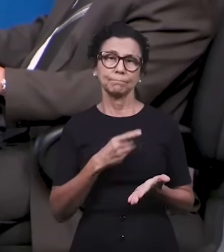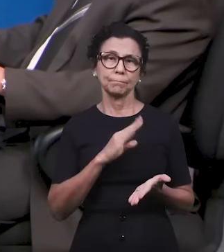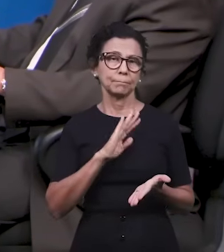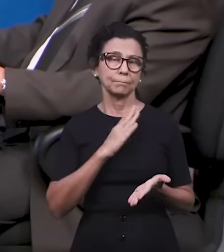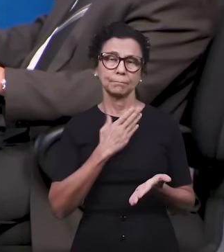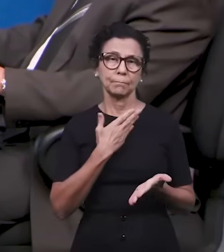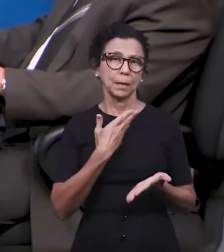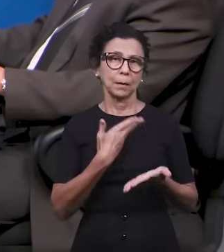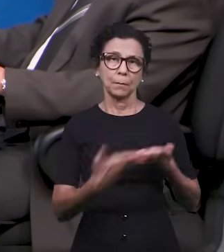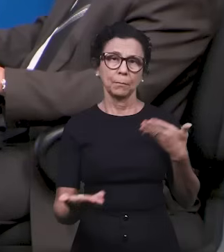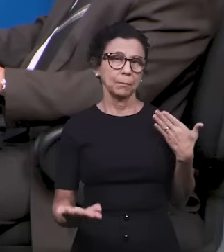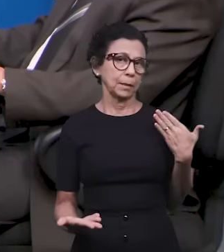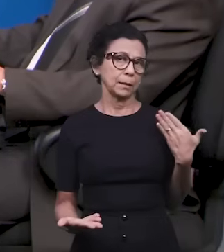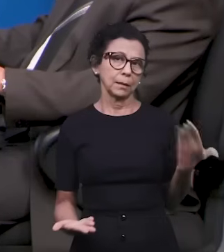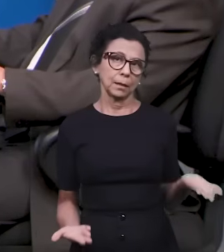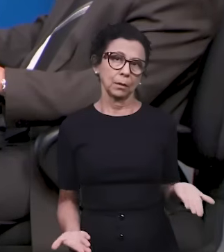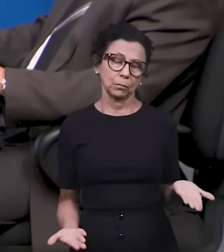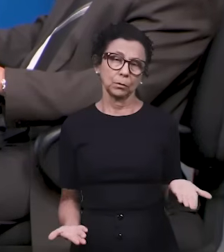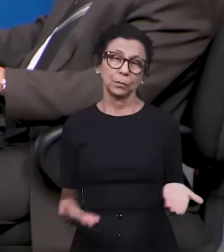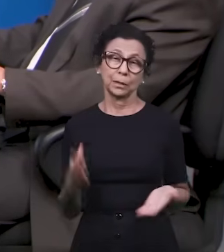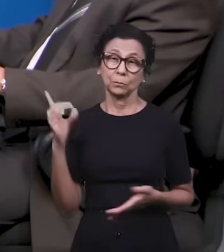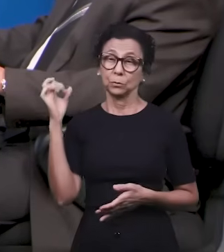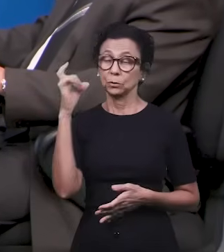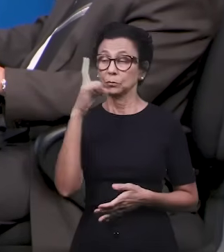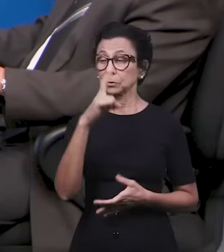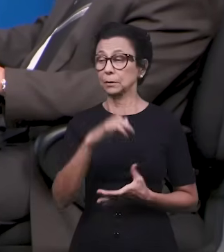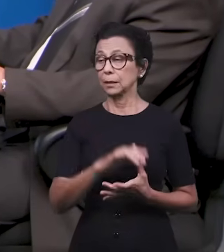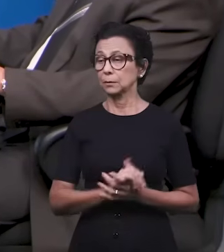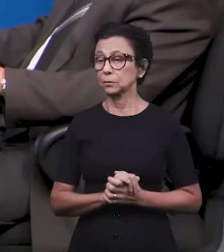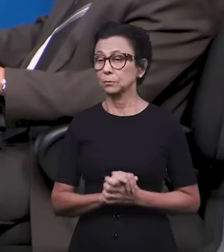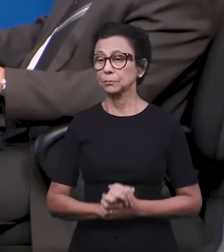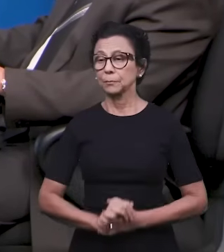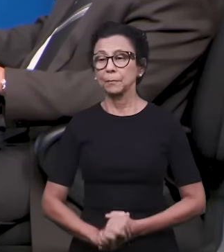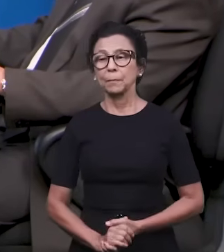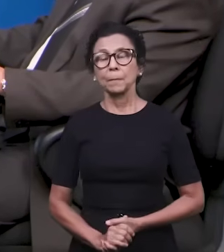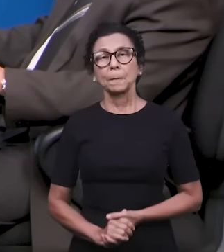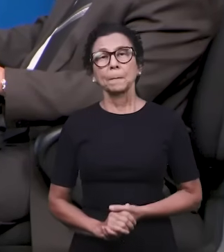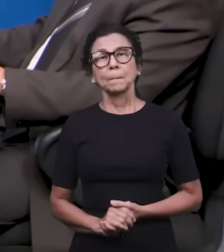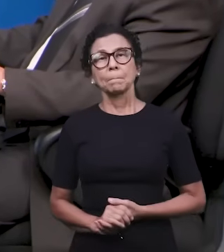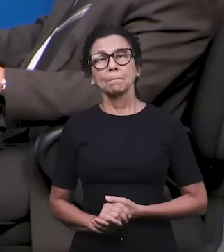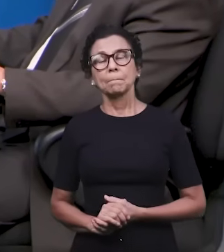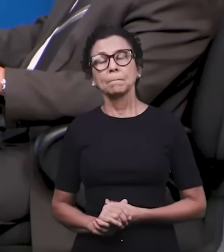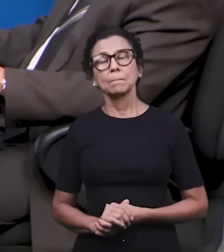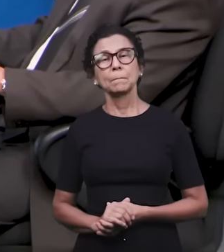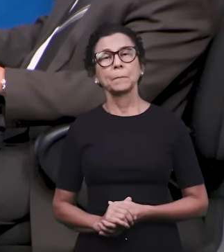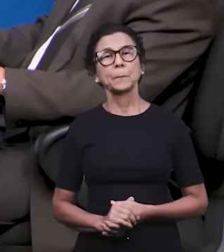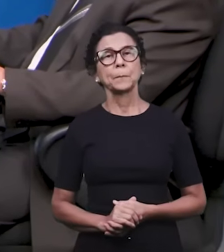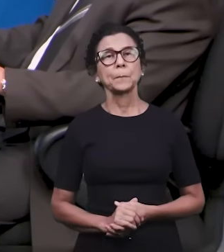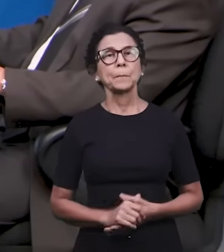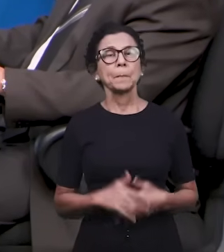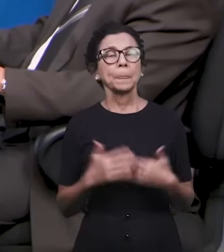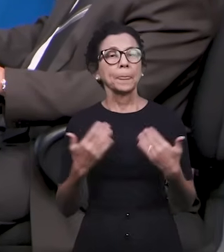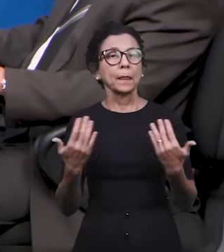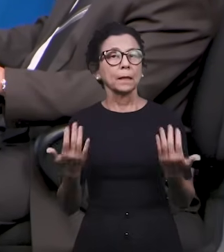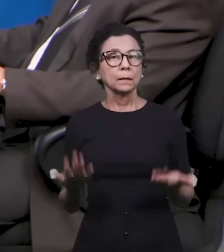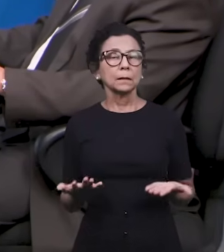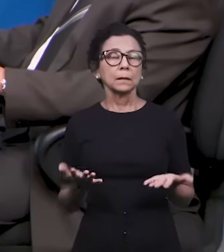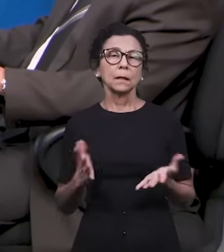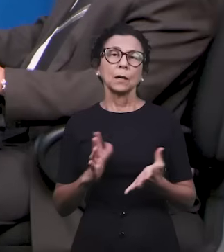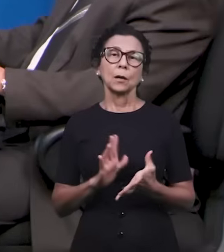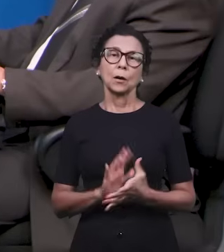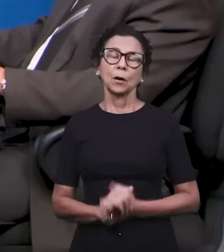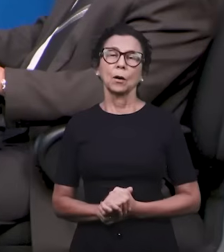vida foram tamanhas que ele perdeu o diaconato. Então, faz parte do diácono,